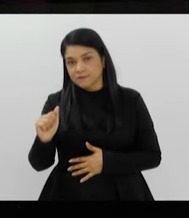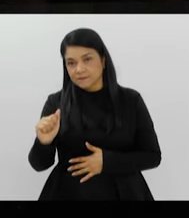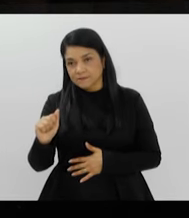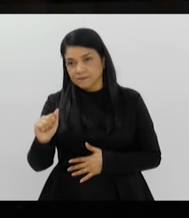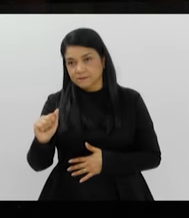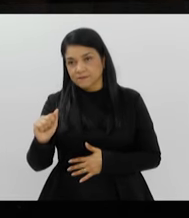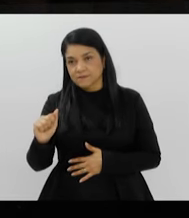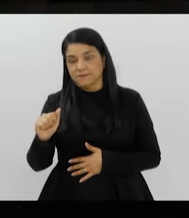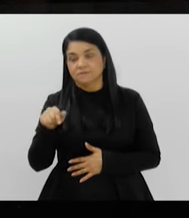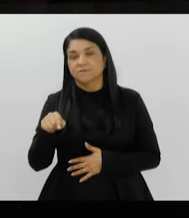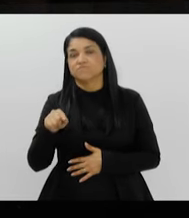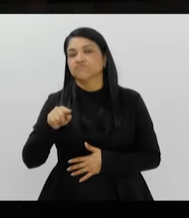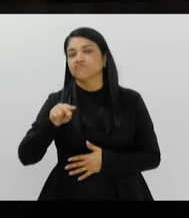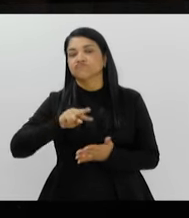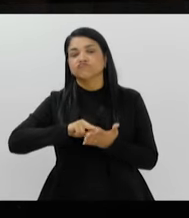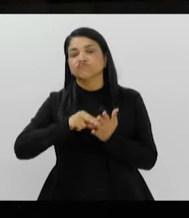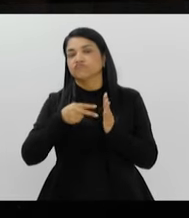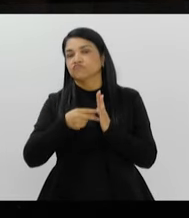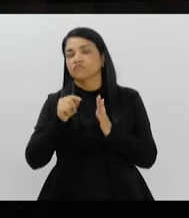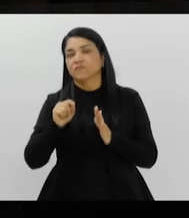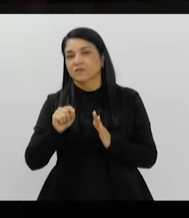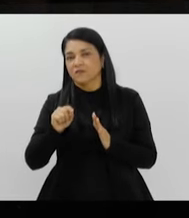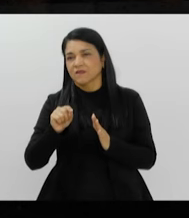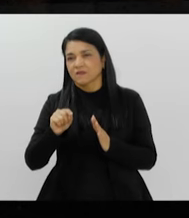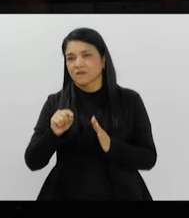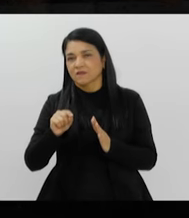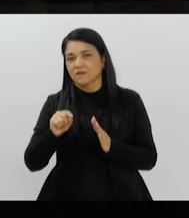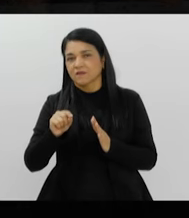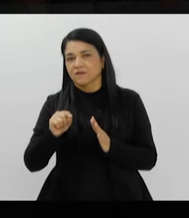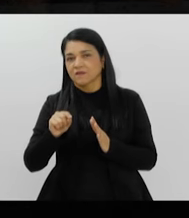que equivale aproximadamente